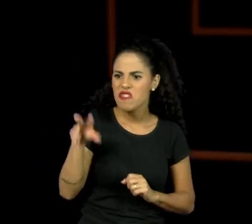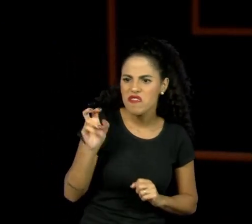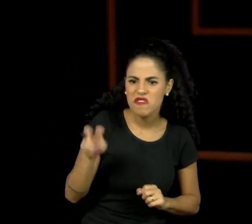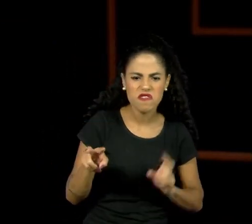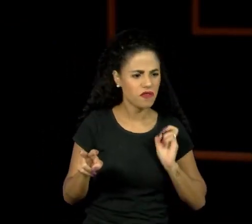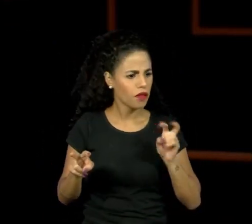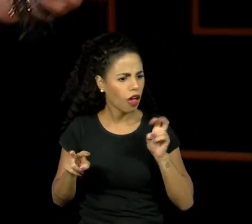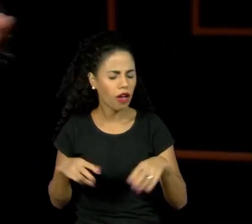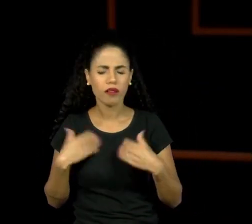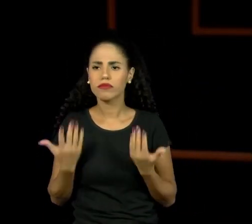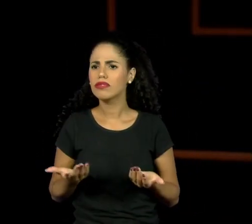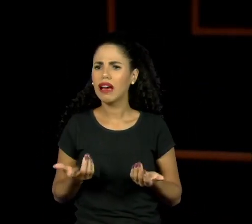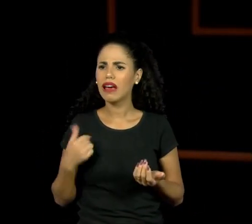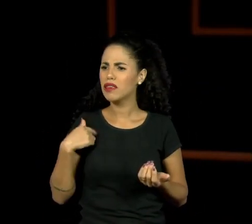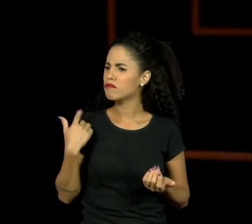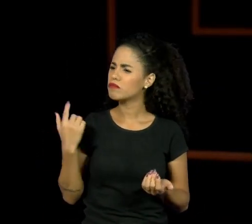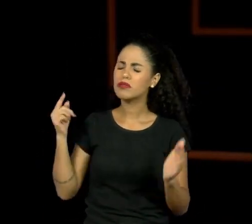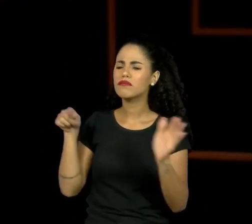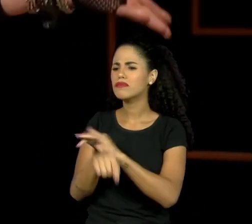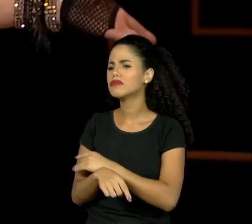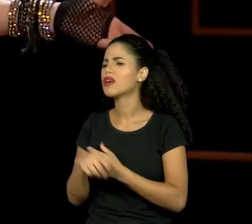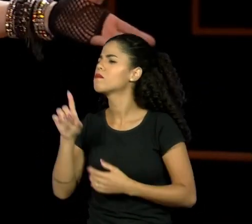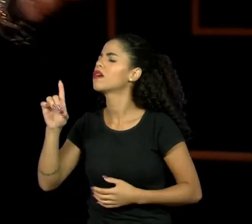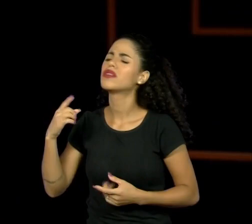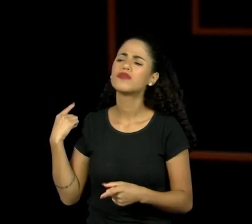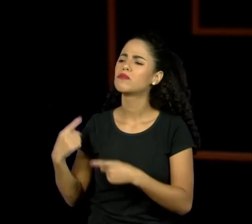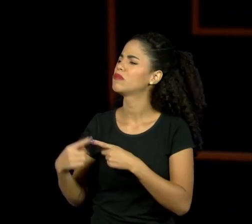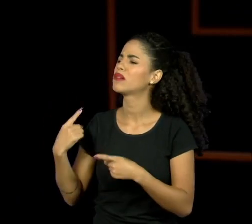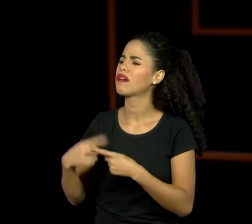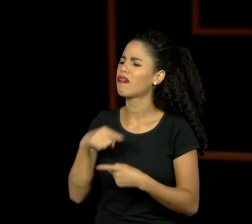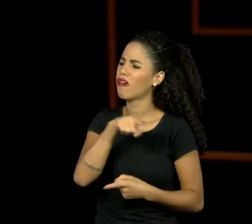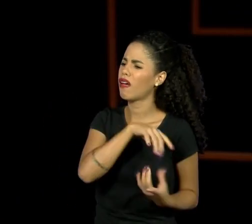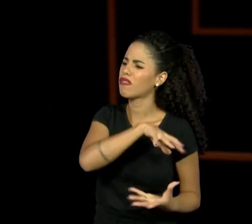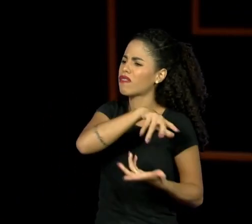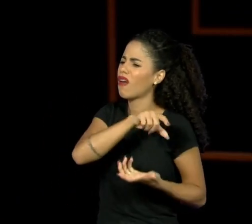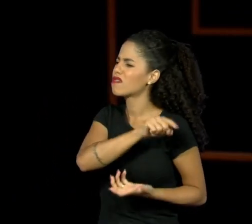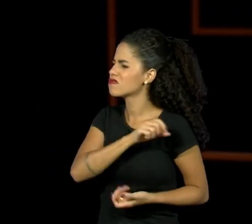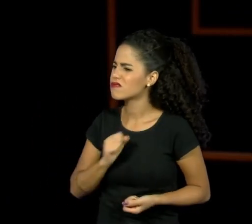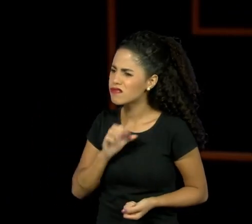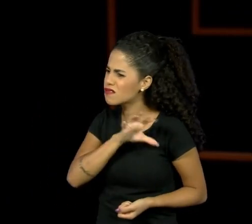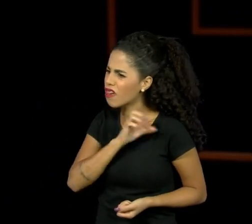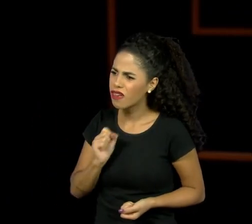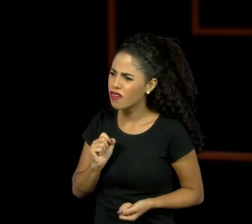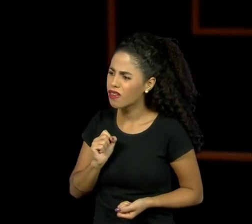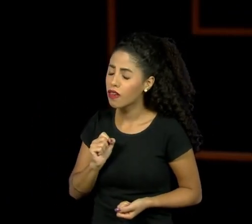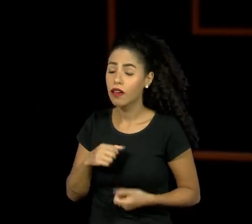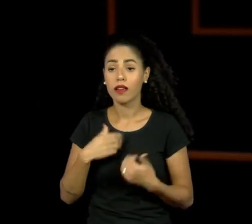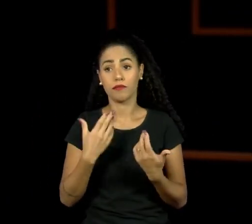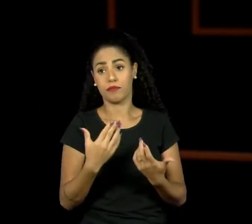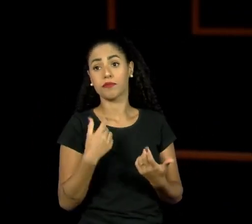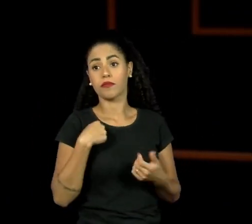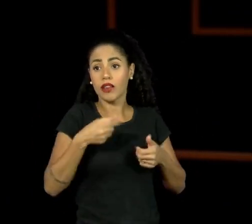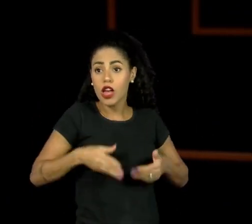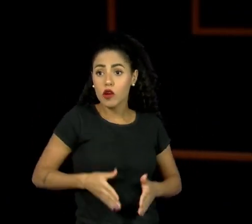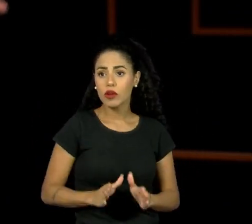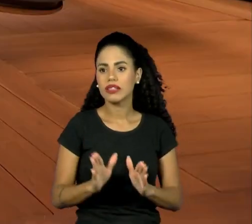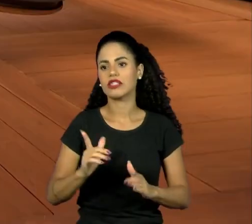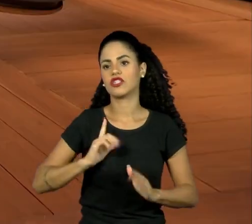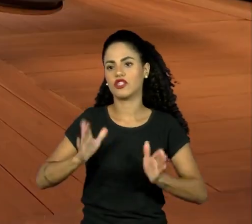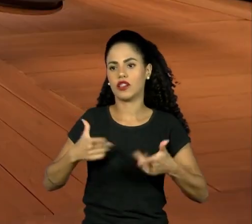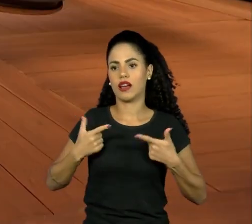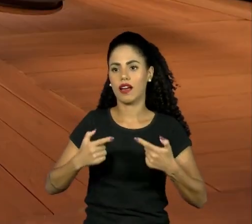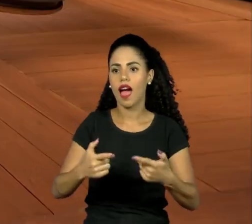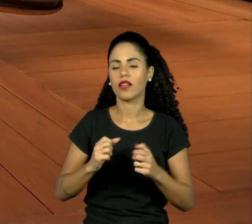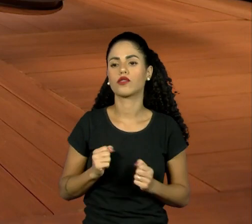acontecendo? O que é isso aqui? Eu comecei a questionar, Deus, fala para mim que terra é essa, porque quando eu nasci, estava tudo aí, os caras já tinham guerreado, tem cara mal,